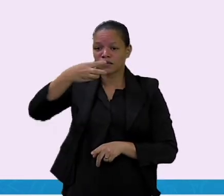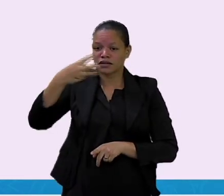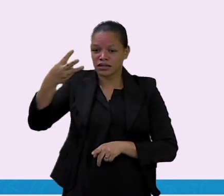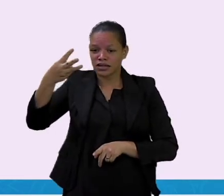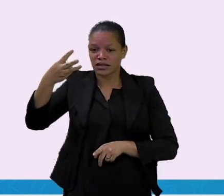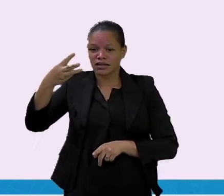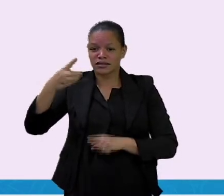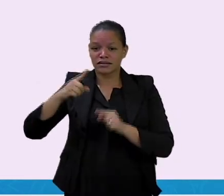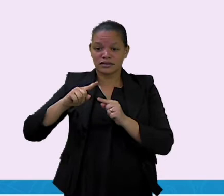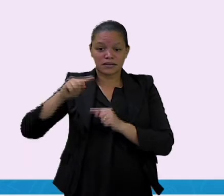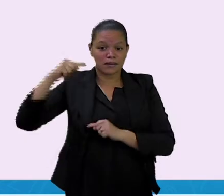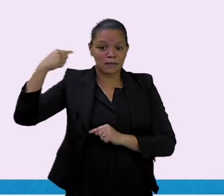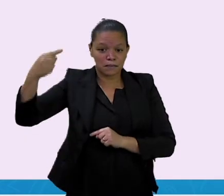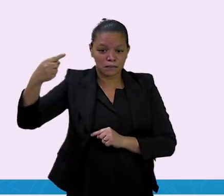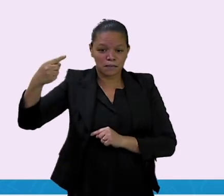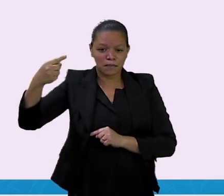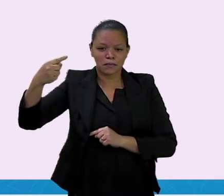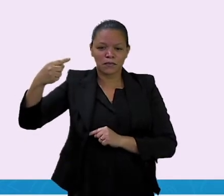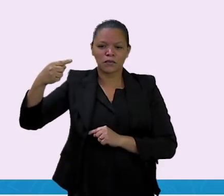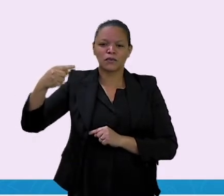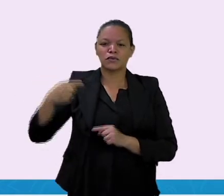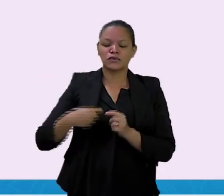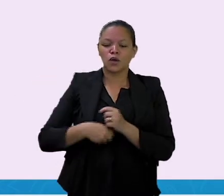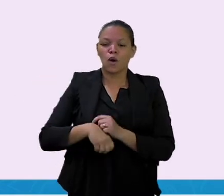da vírgula, 17.